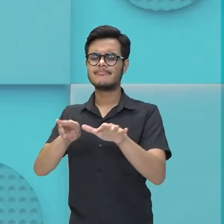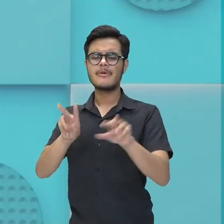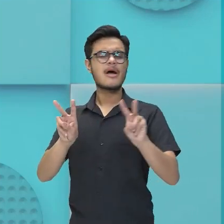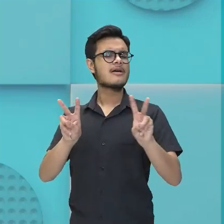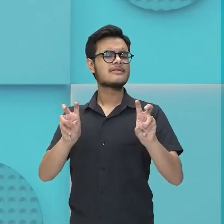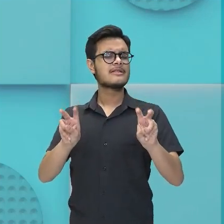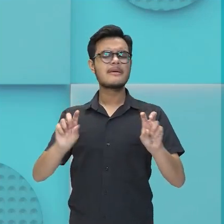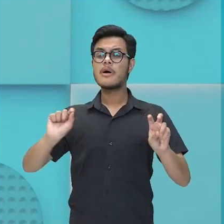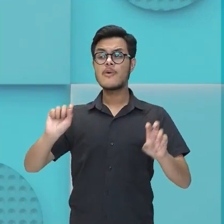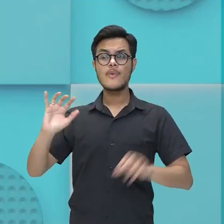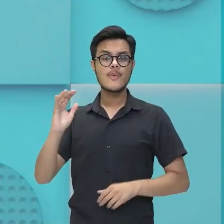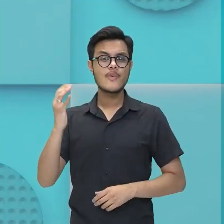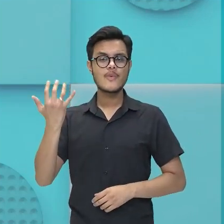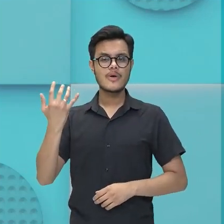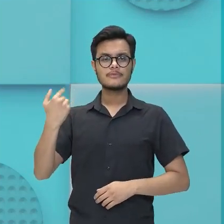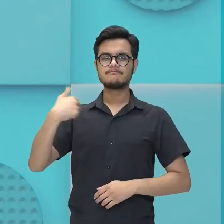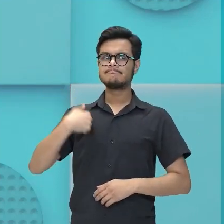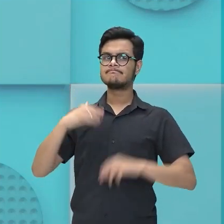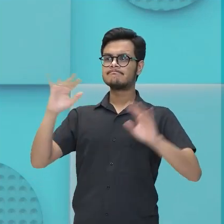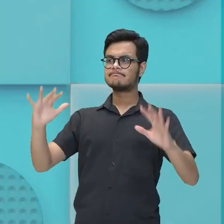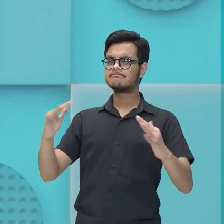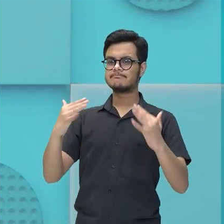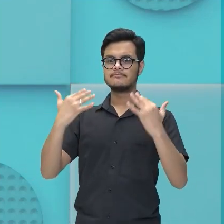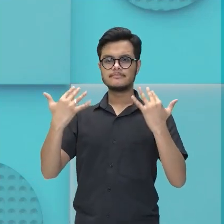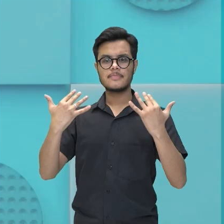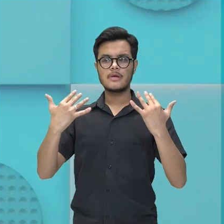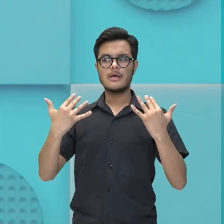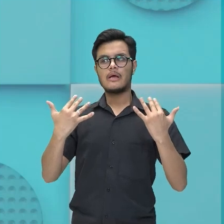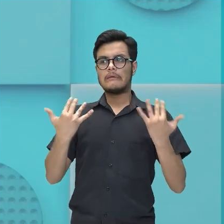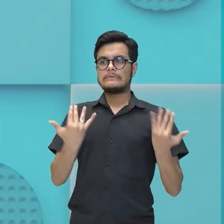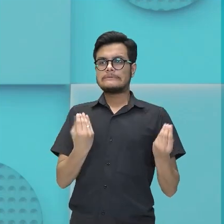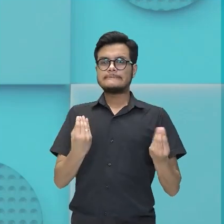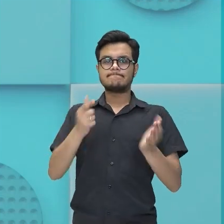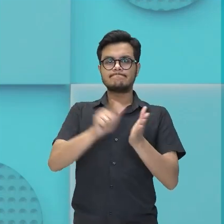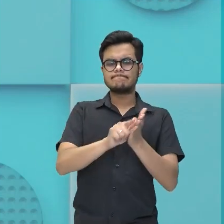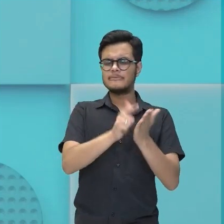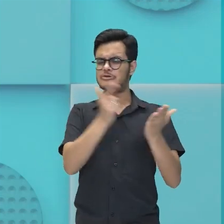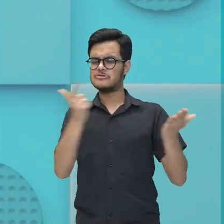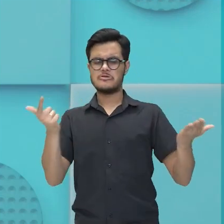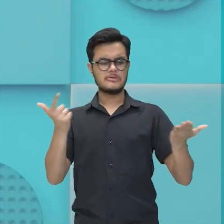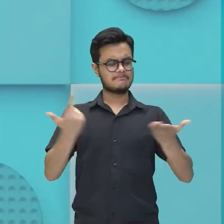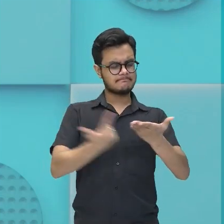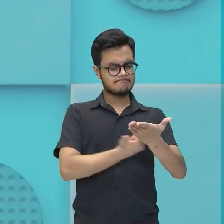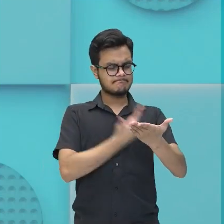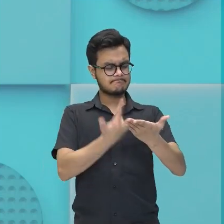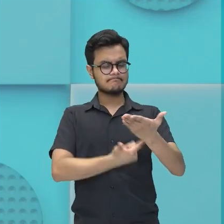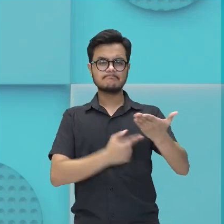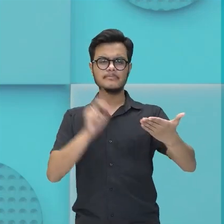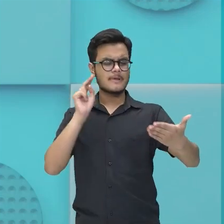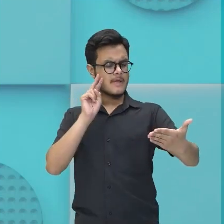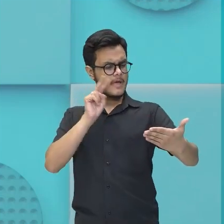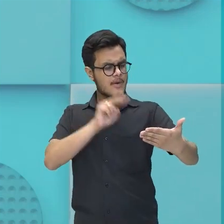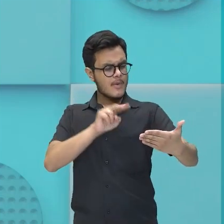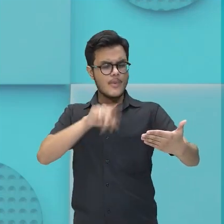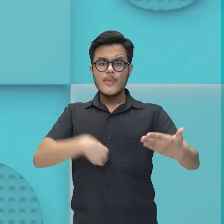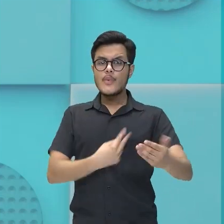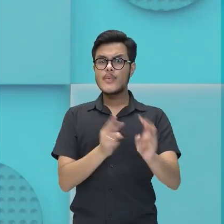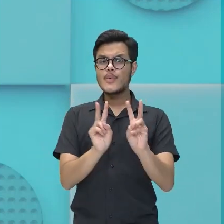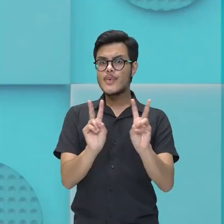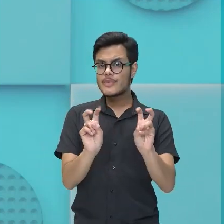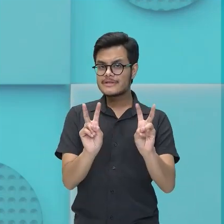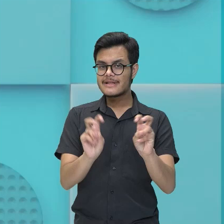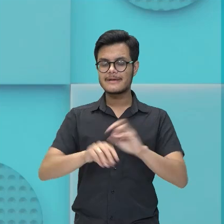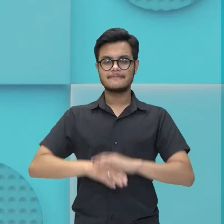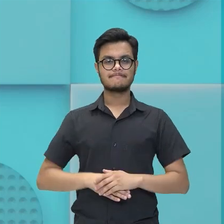acontecimento que chamou a atenção do público leitor do jornal, da revista em que ela é vinculada e